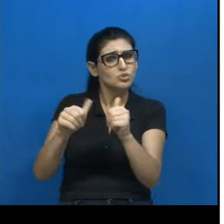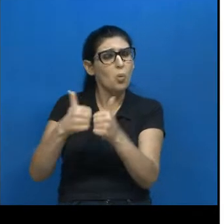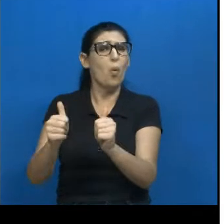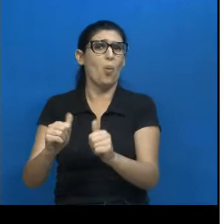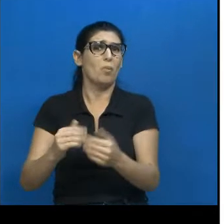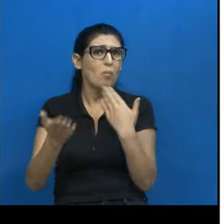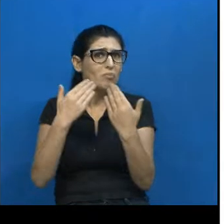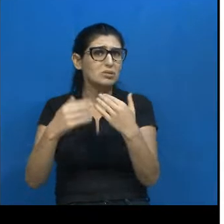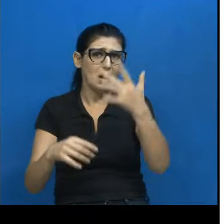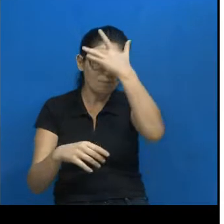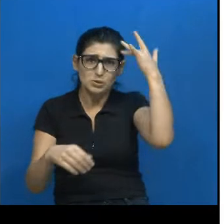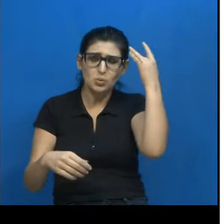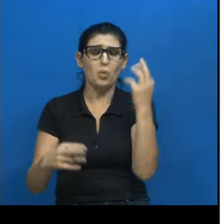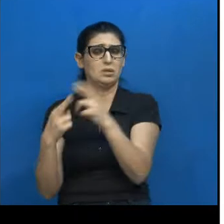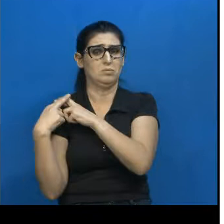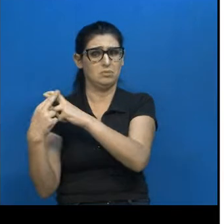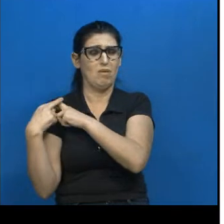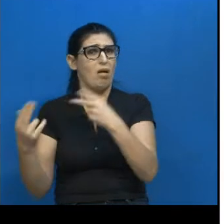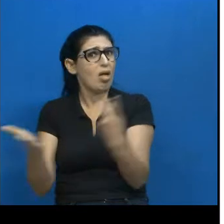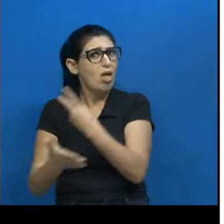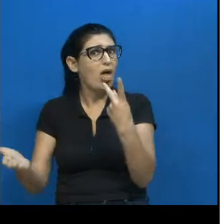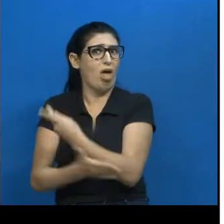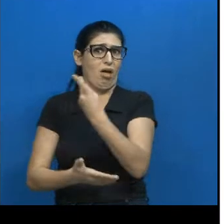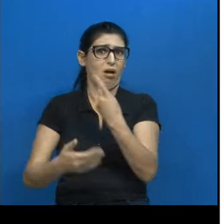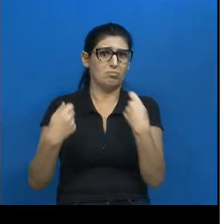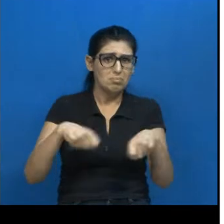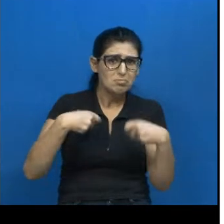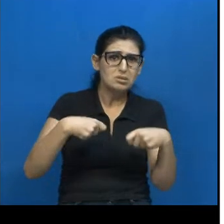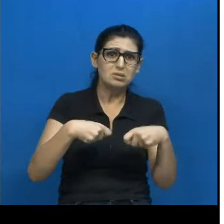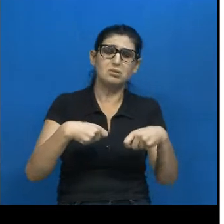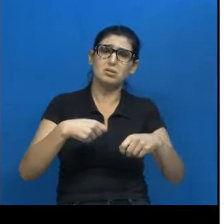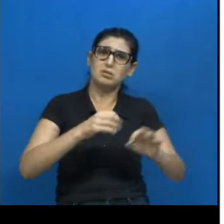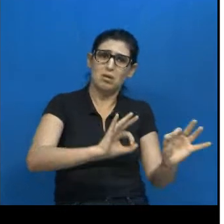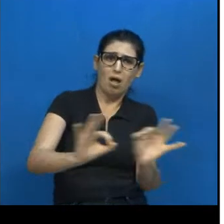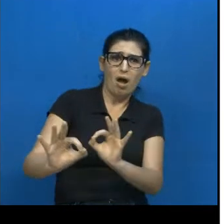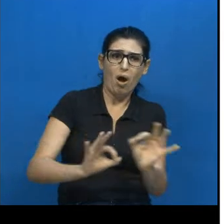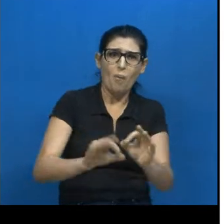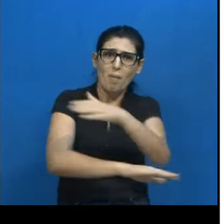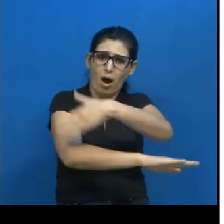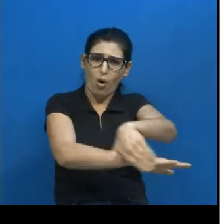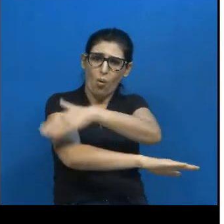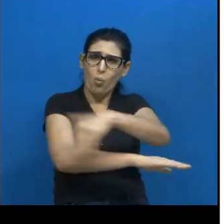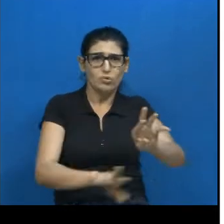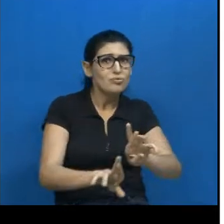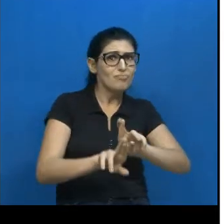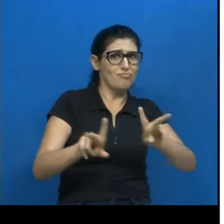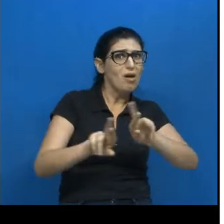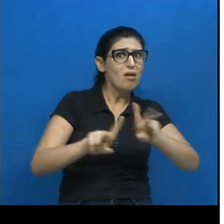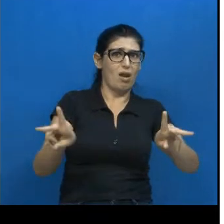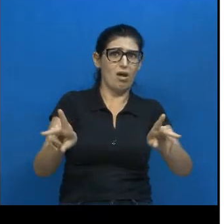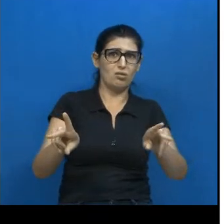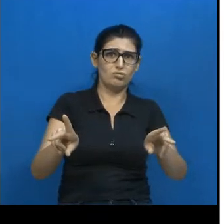que redesenhar a linha. Redesenhar a linha. E o que nós fizemos? Nós fomos lá